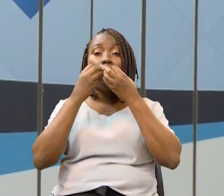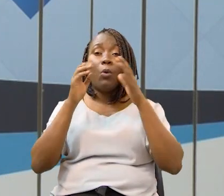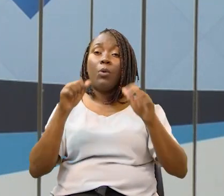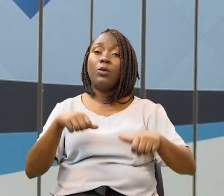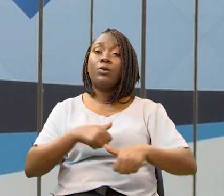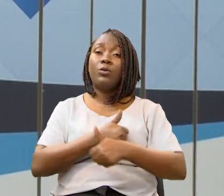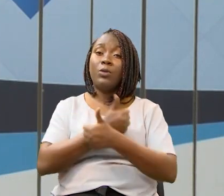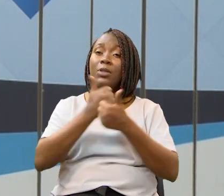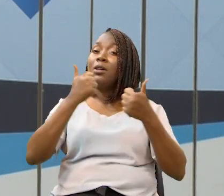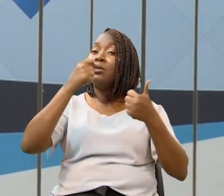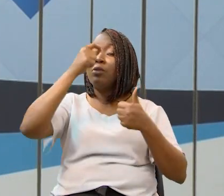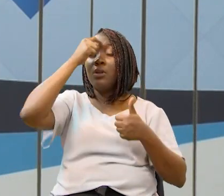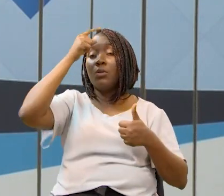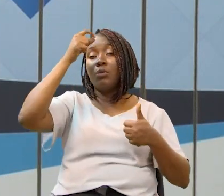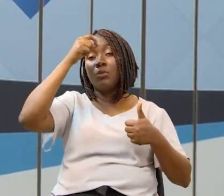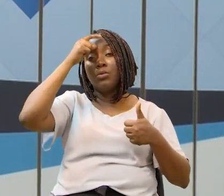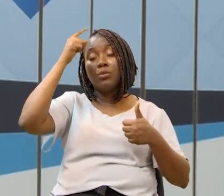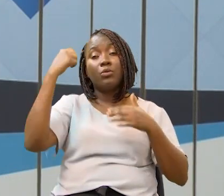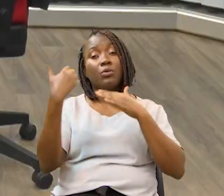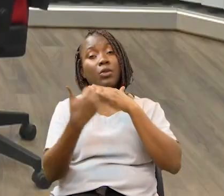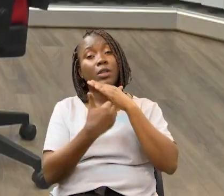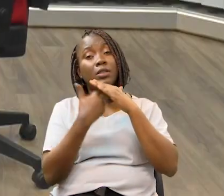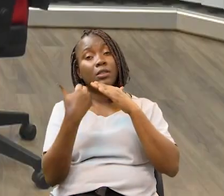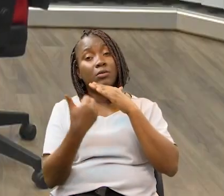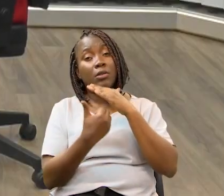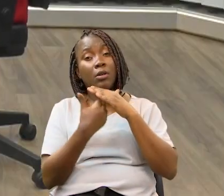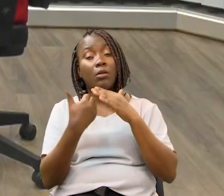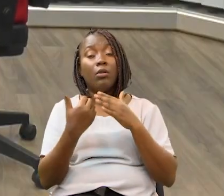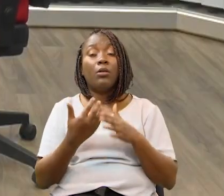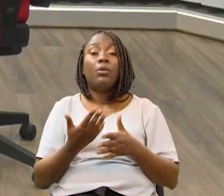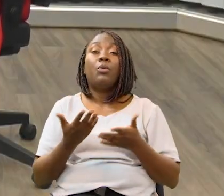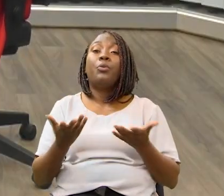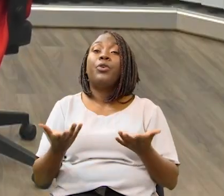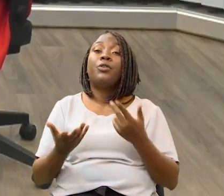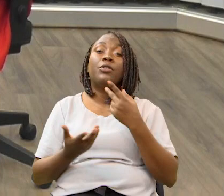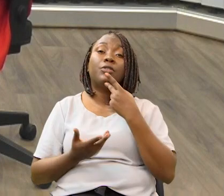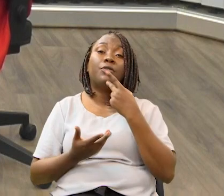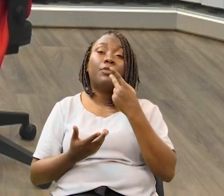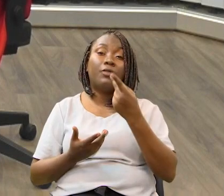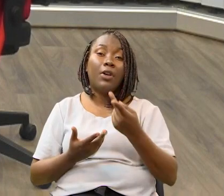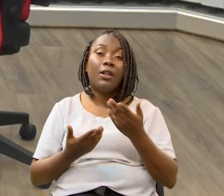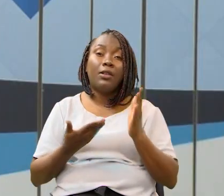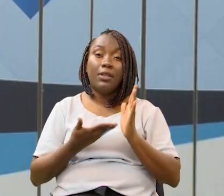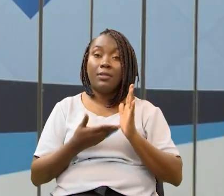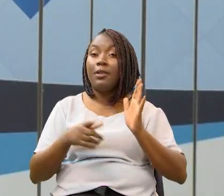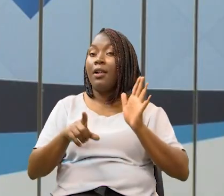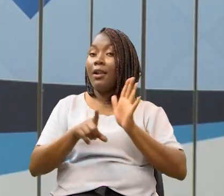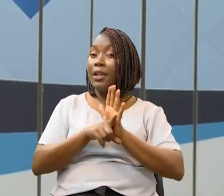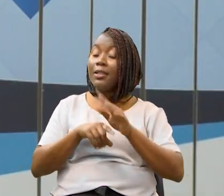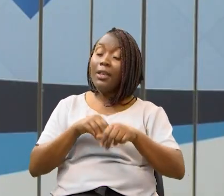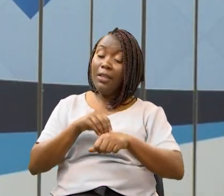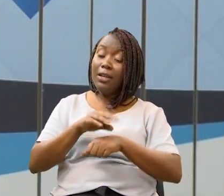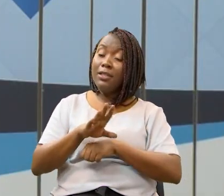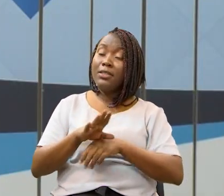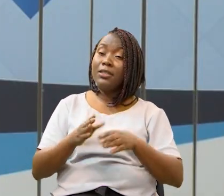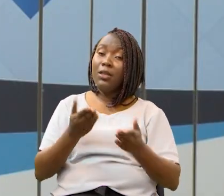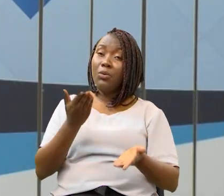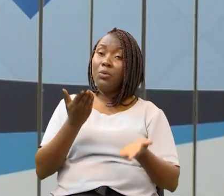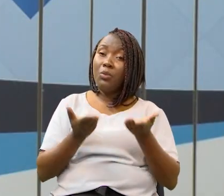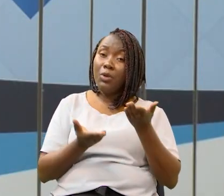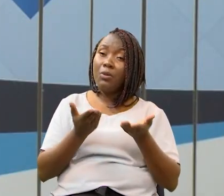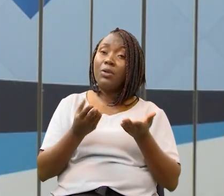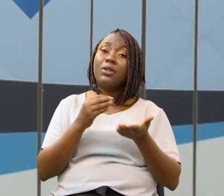resultados dentro de uma cultura organizacional. Né? E quando a gente fala, né, dessa lei, a gente está trazendo a